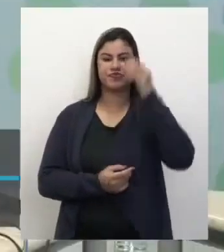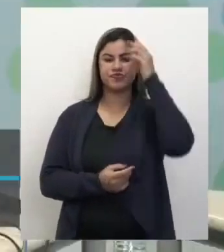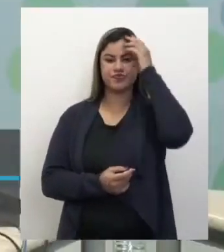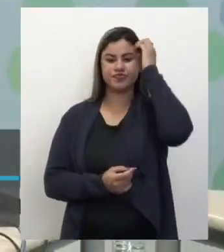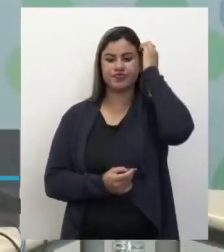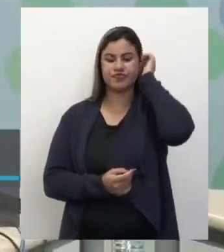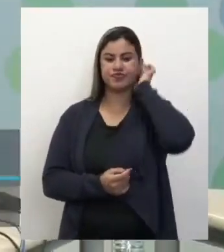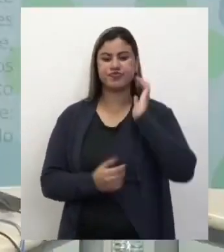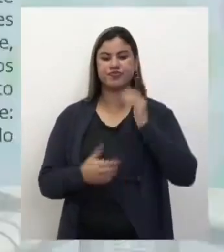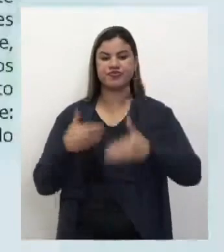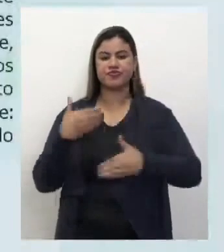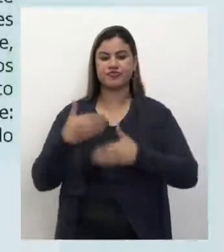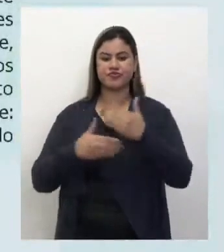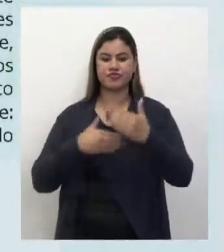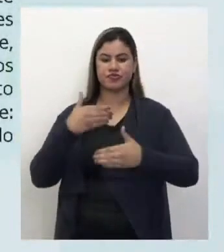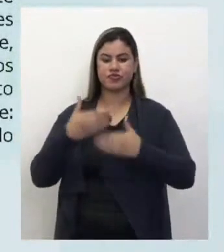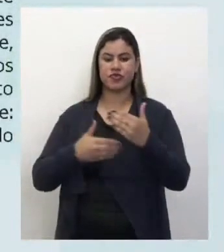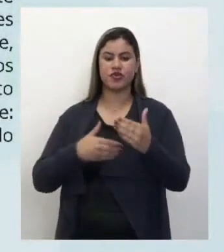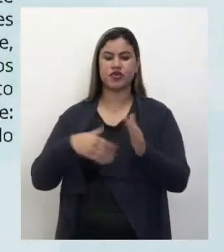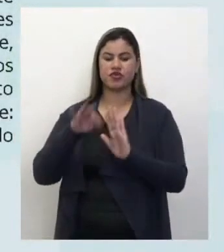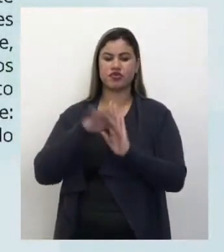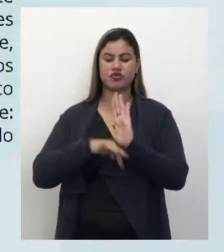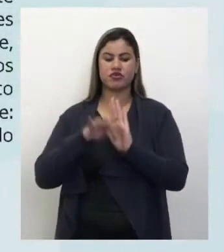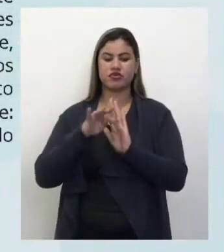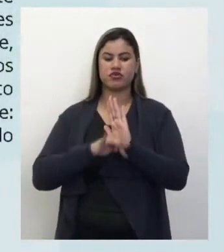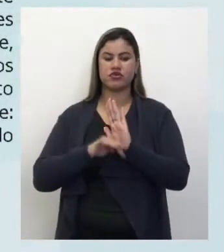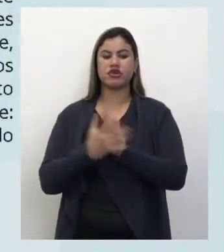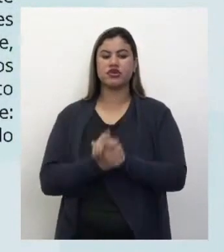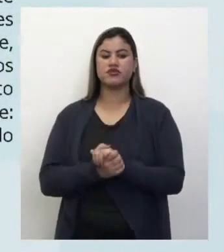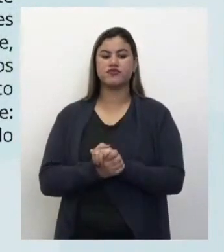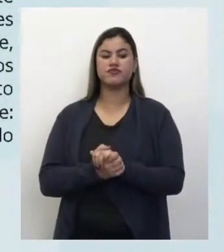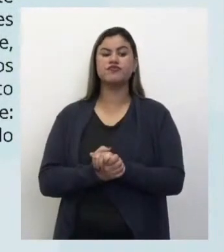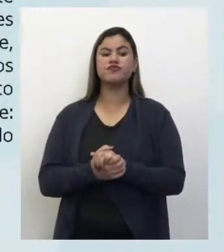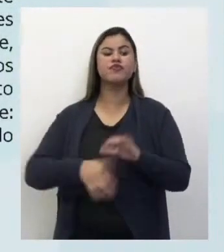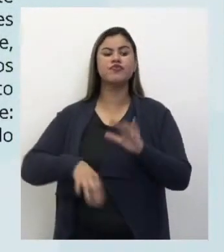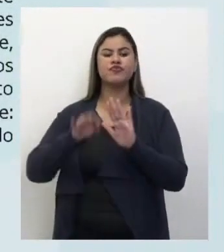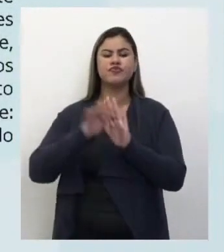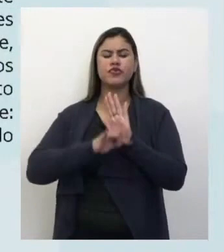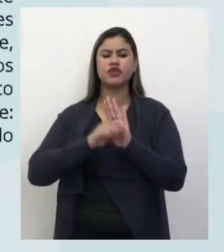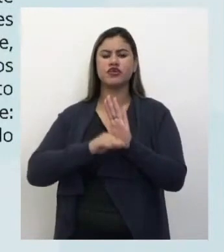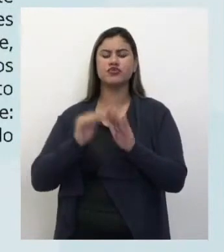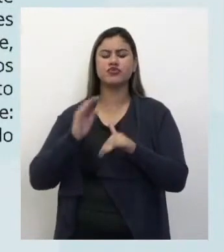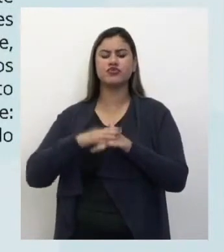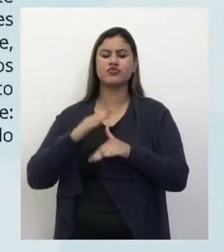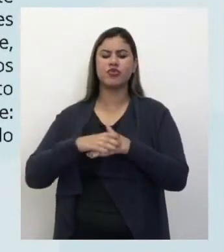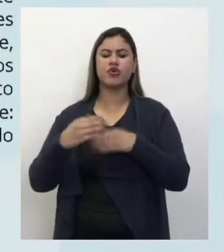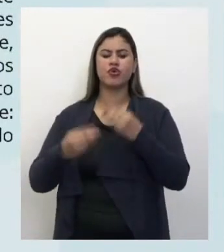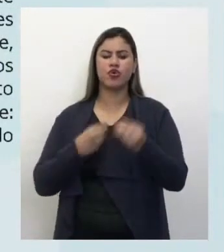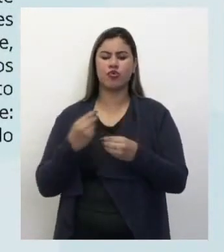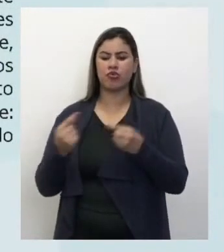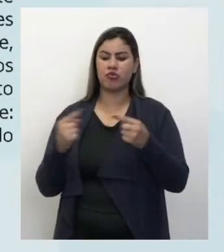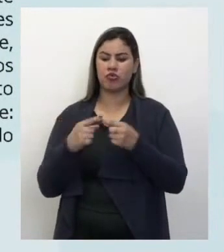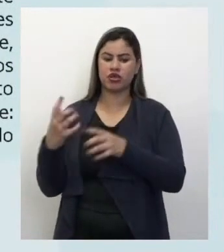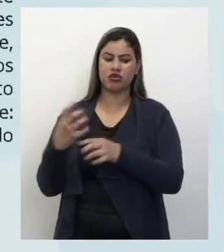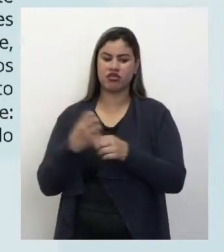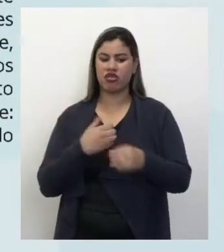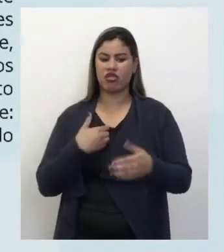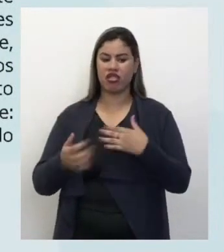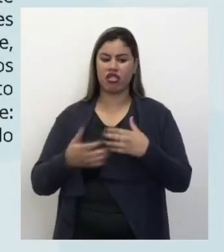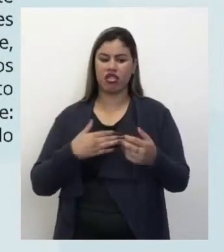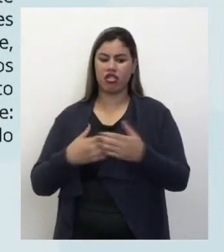leitura. O processo de produção de um texto. O processo de produção de um texto não é resultado de uma soma